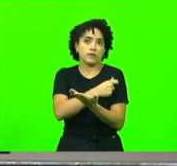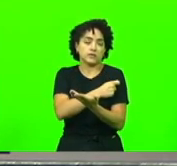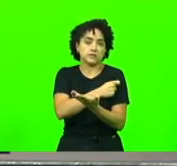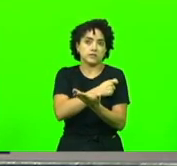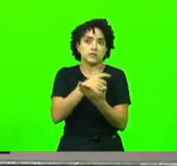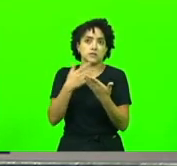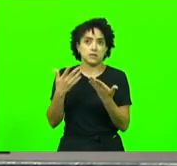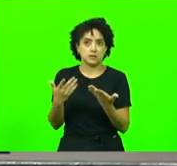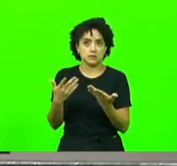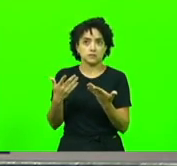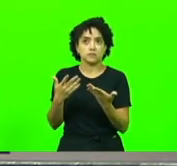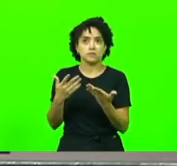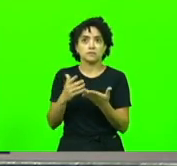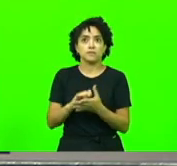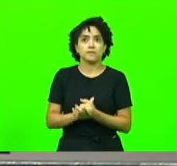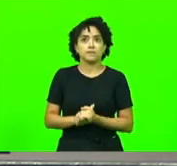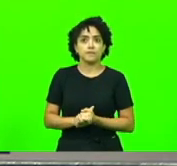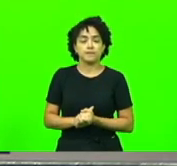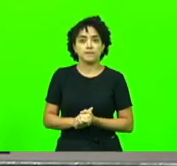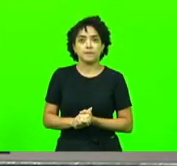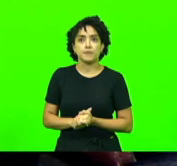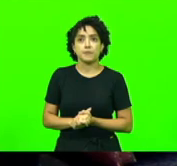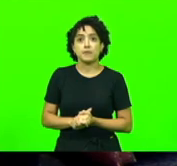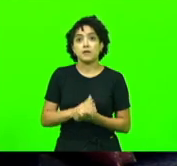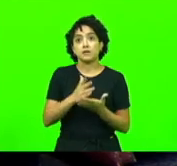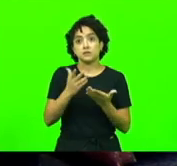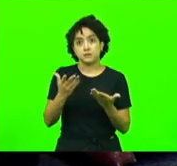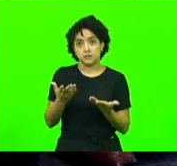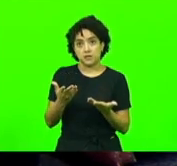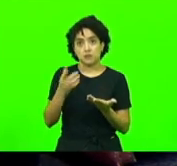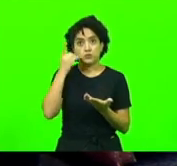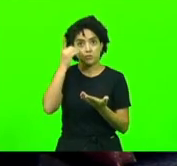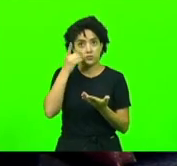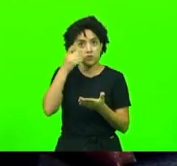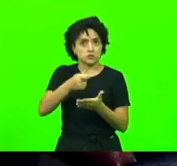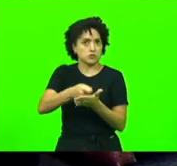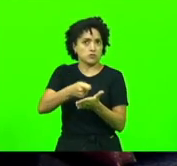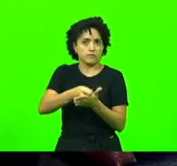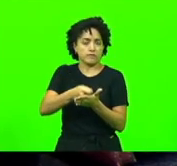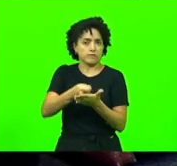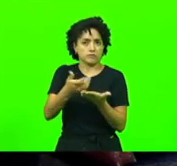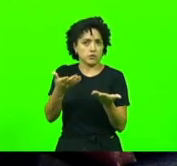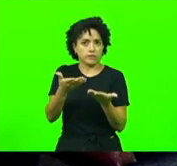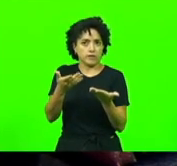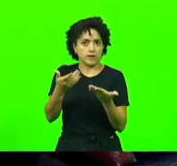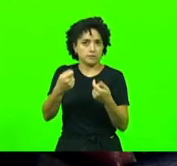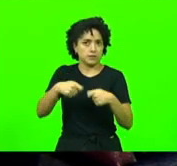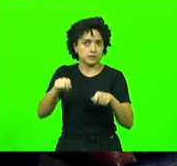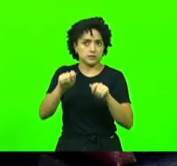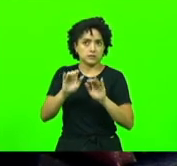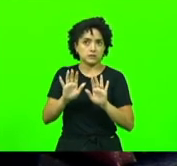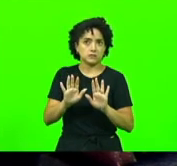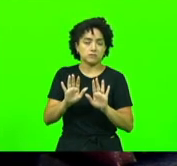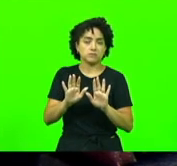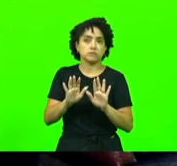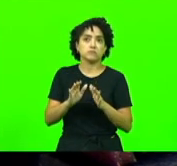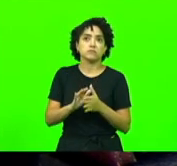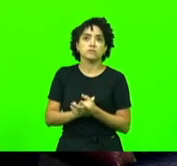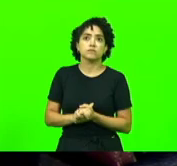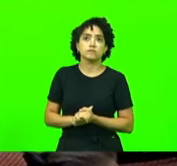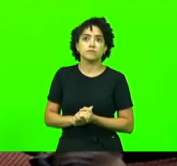dos parlamentares. Então, a priori, os deputados não vão ser cobrados com respeito ao passaporte. Pela ordem, presidente. Presidente,